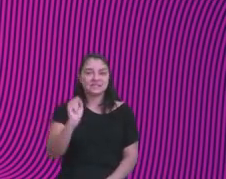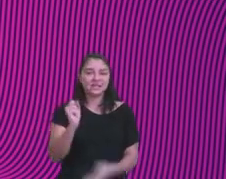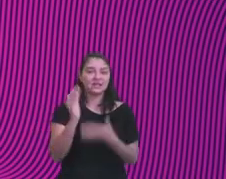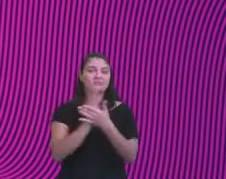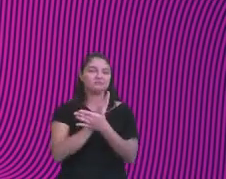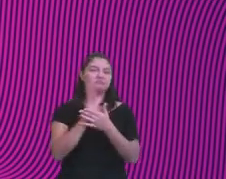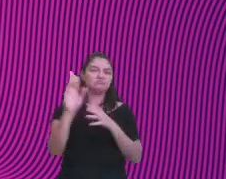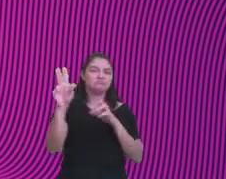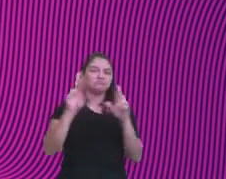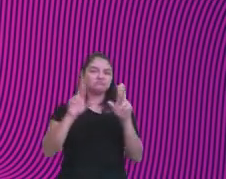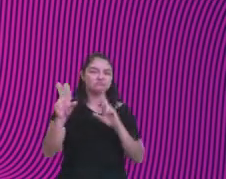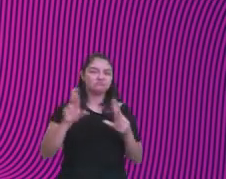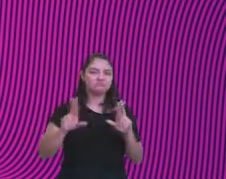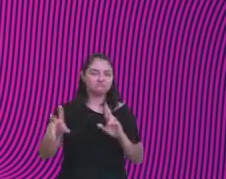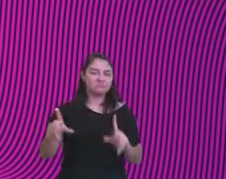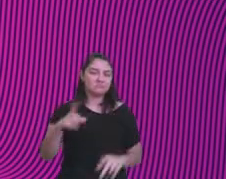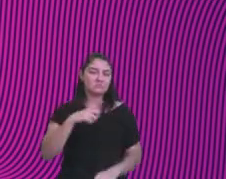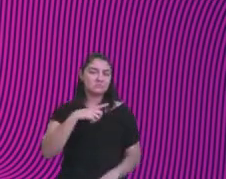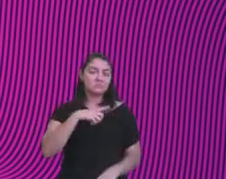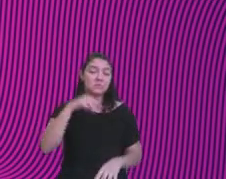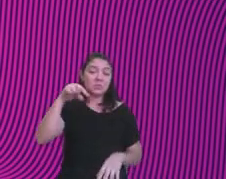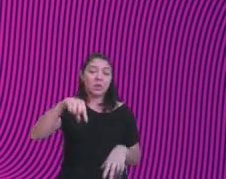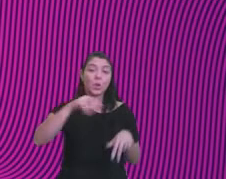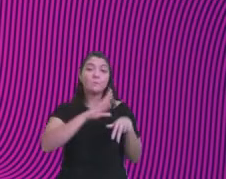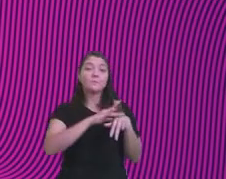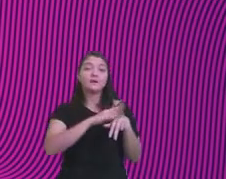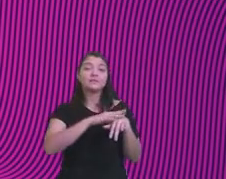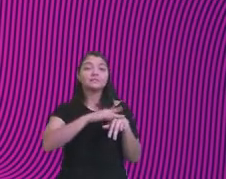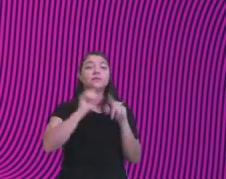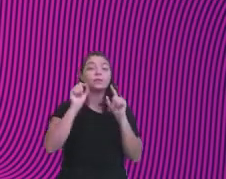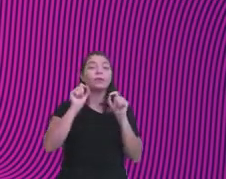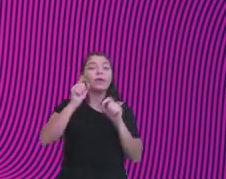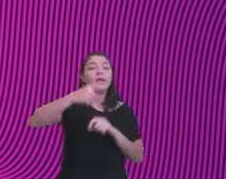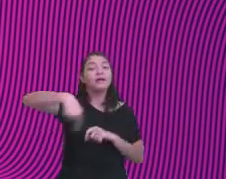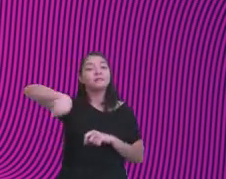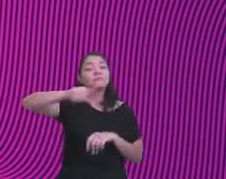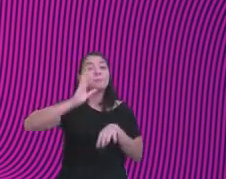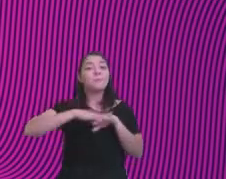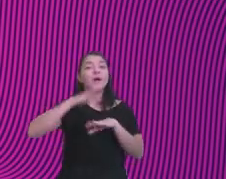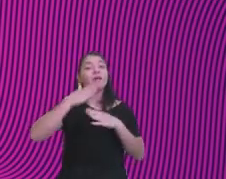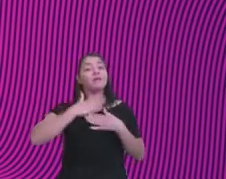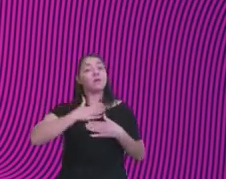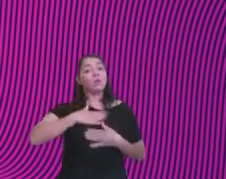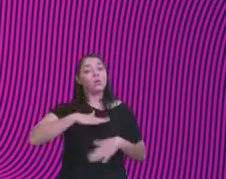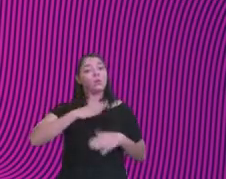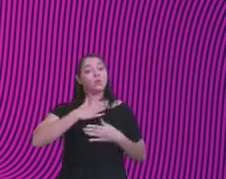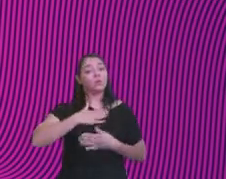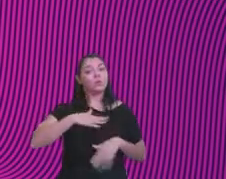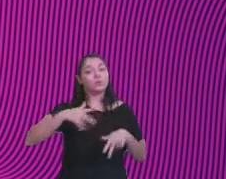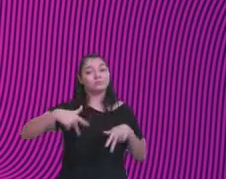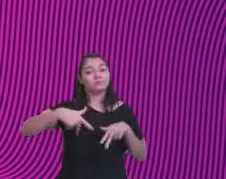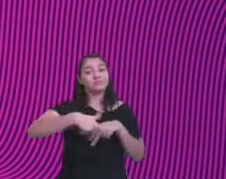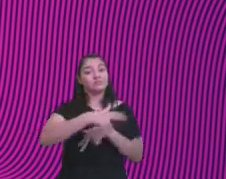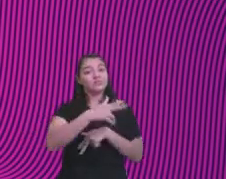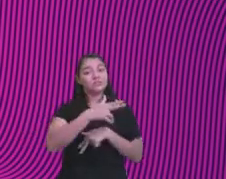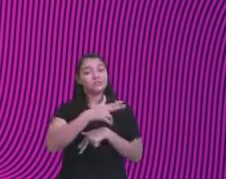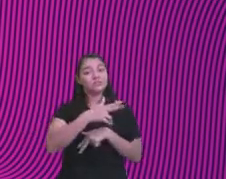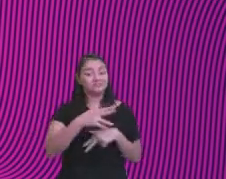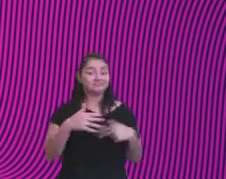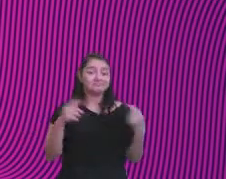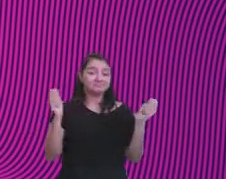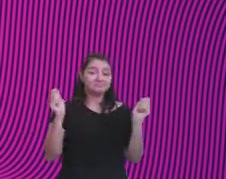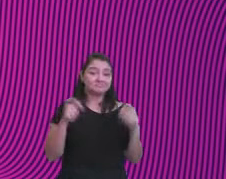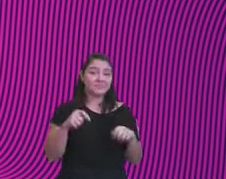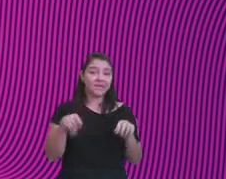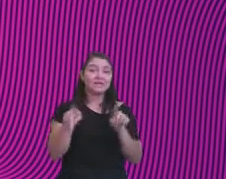paciente em que nós ficaríamos um pouco mais tranquilos executando o procedimento cirúrgico, preferencialmente